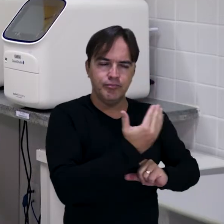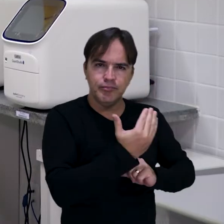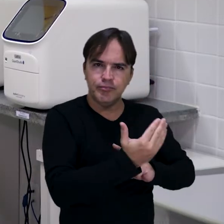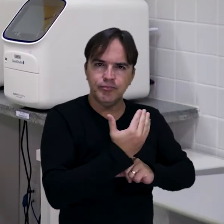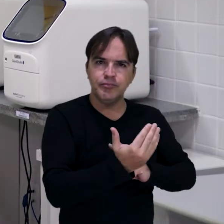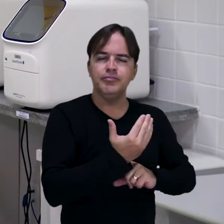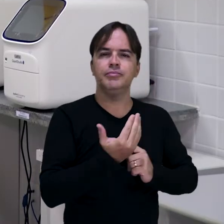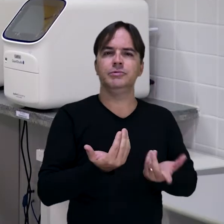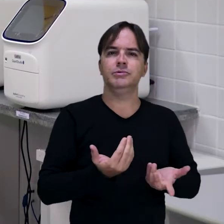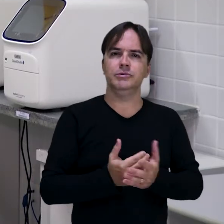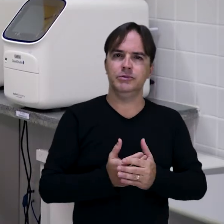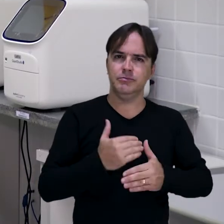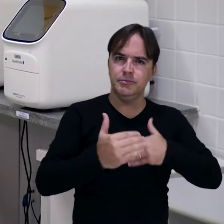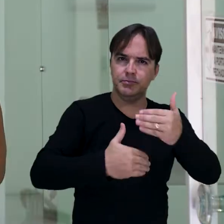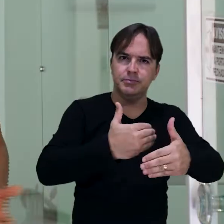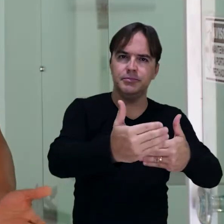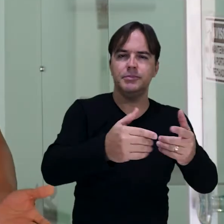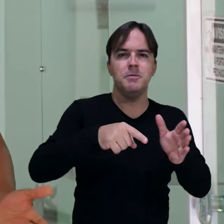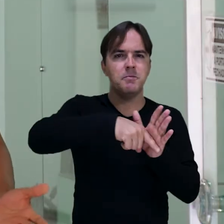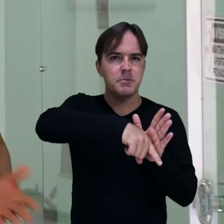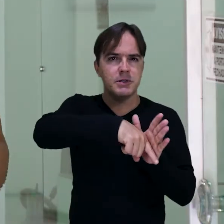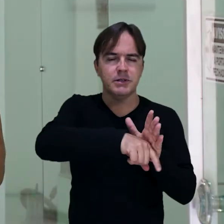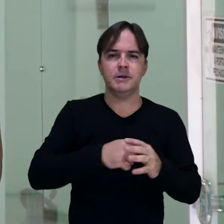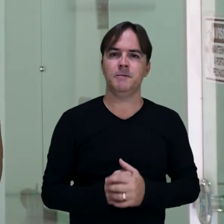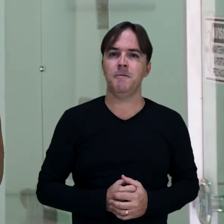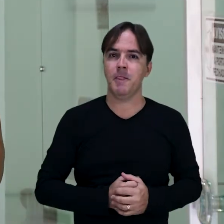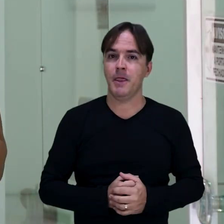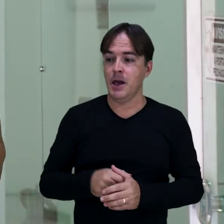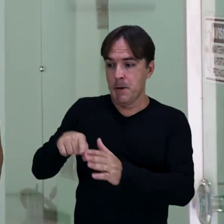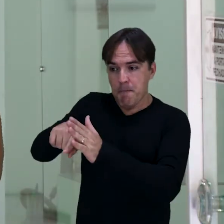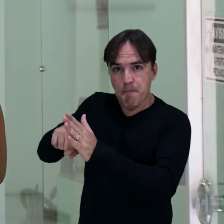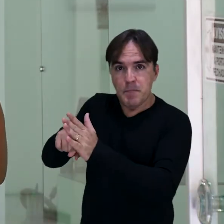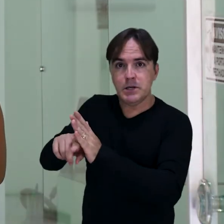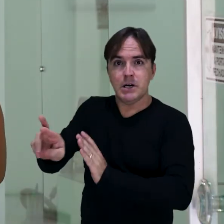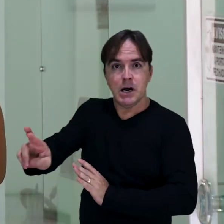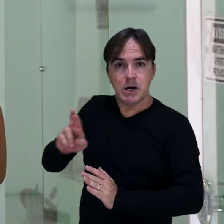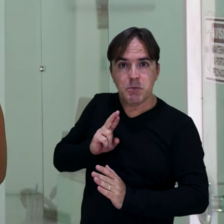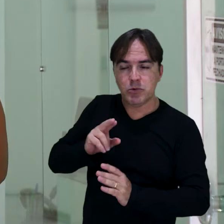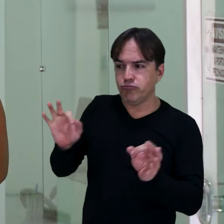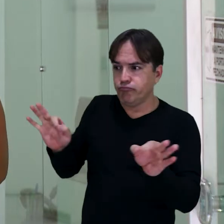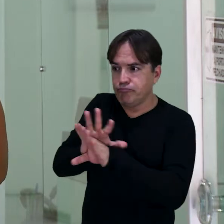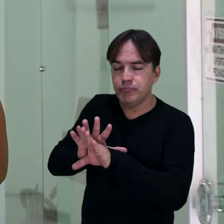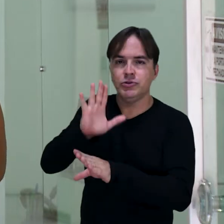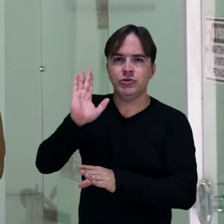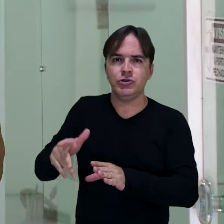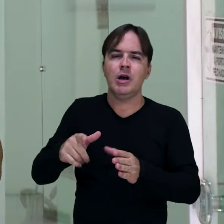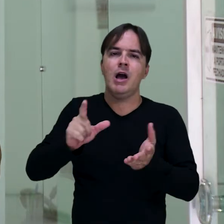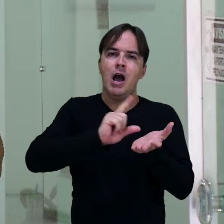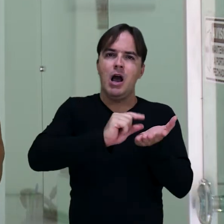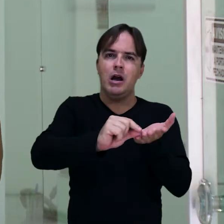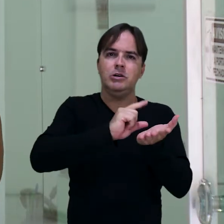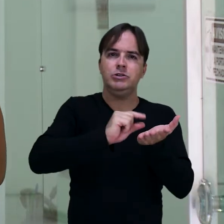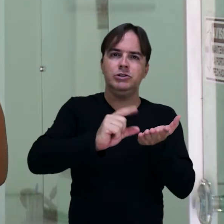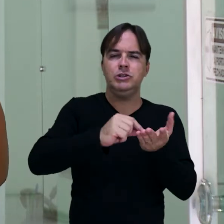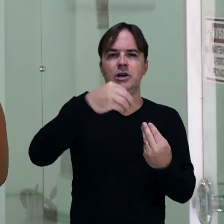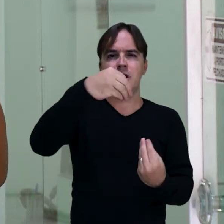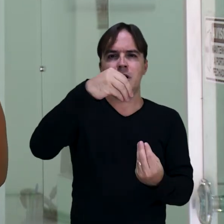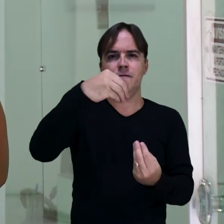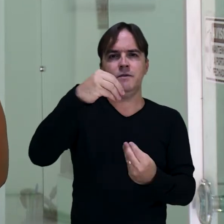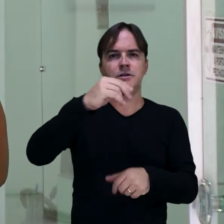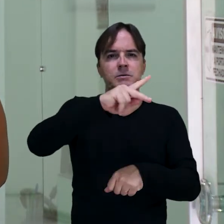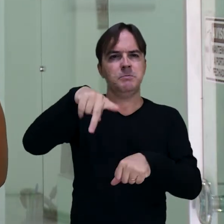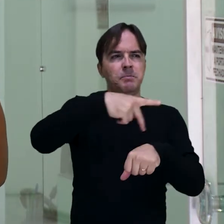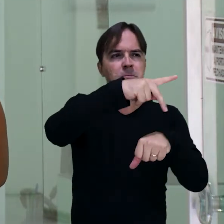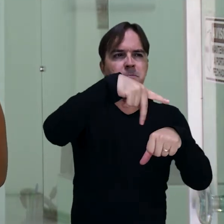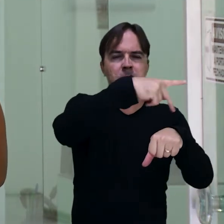desenvolvimento dessas pesquisas. Os resultados da pesquisa renderam a publicação de um artigo em uma revista internacional